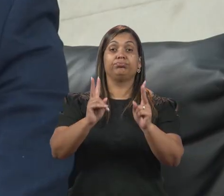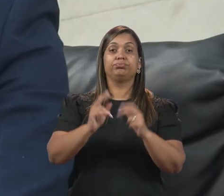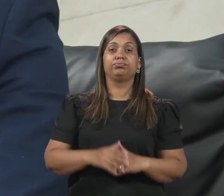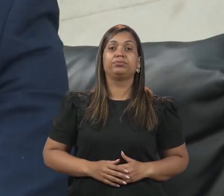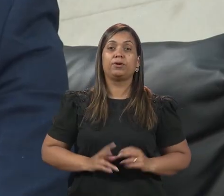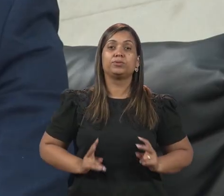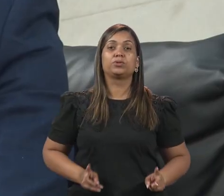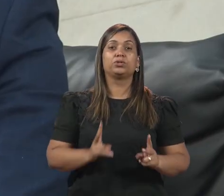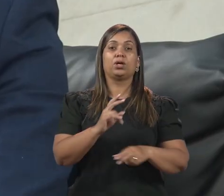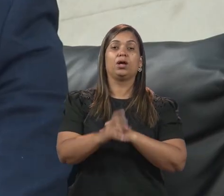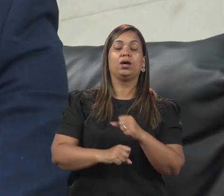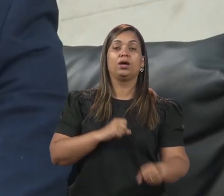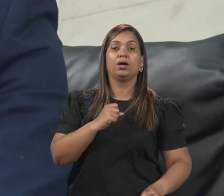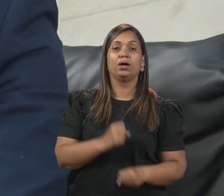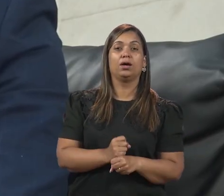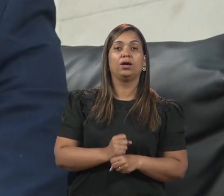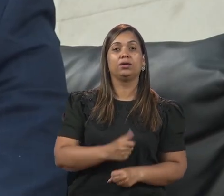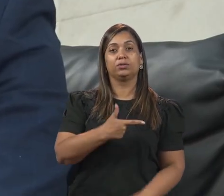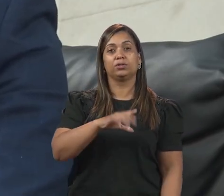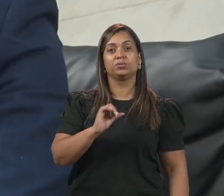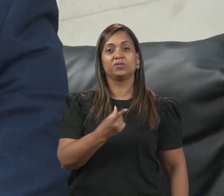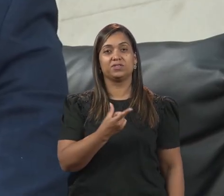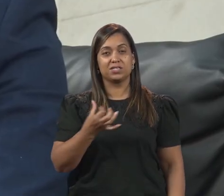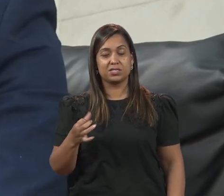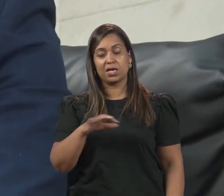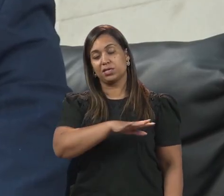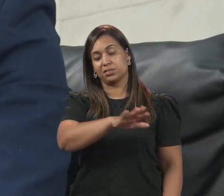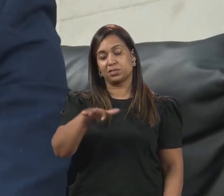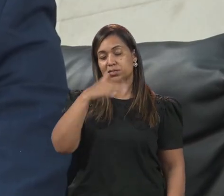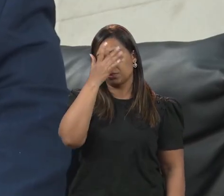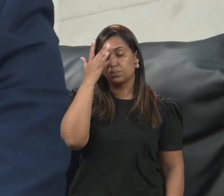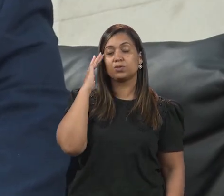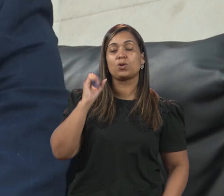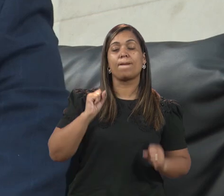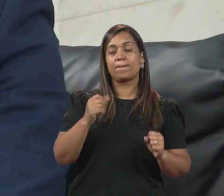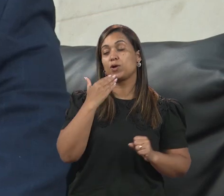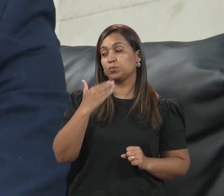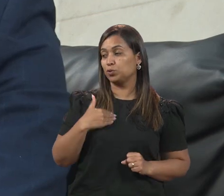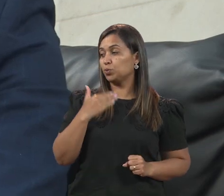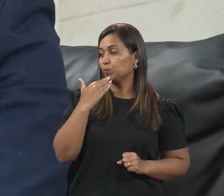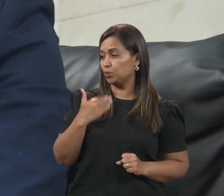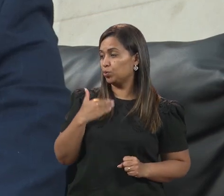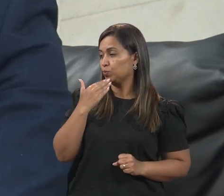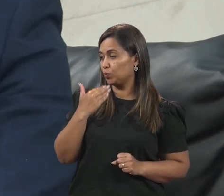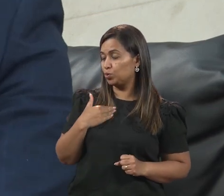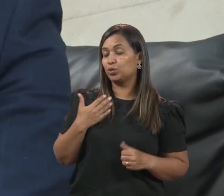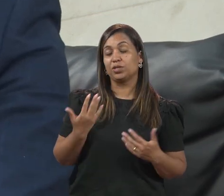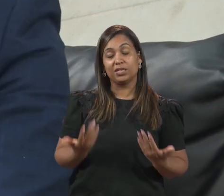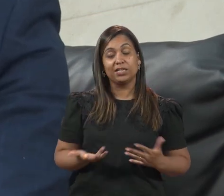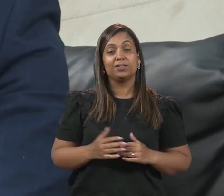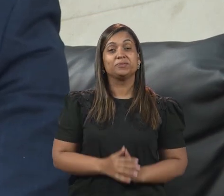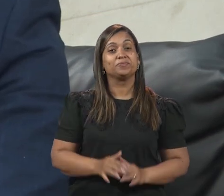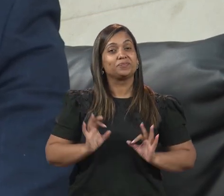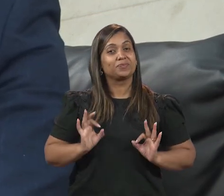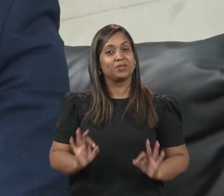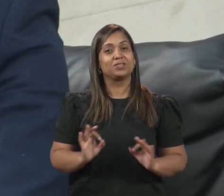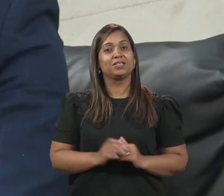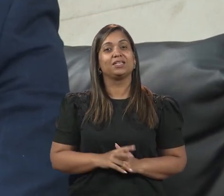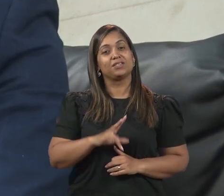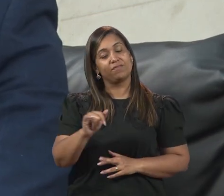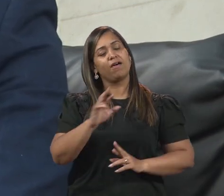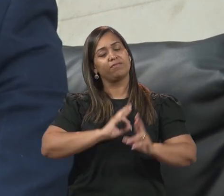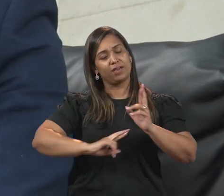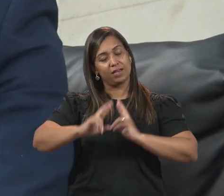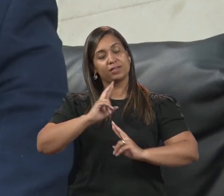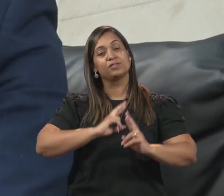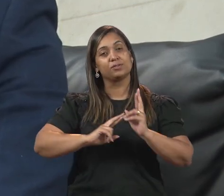em 2026. Eu tenho certeza que a população pode cobrar bastante e também, com certeza, vão ver